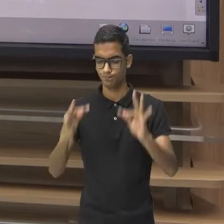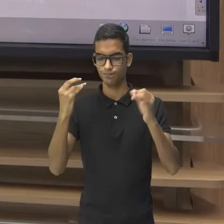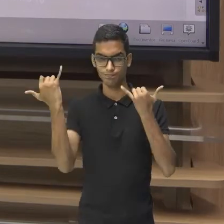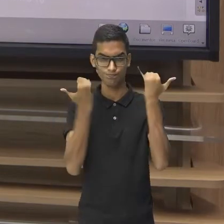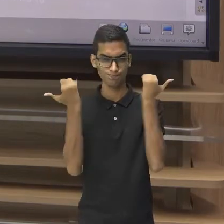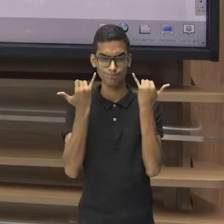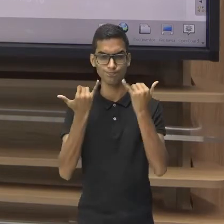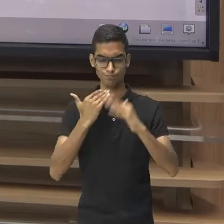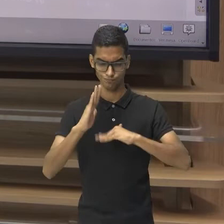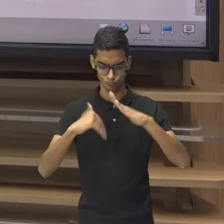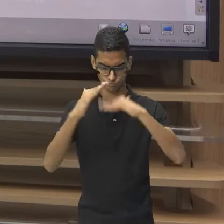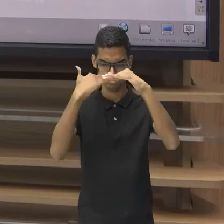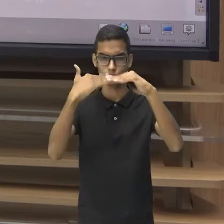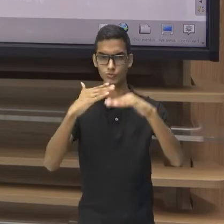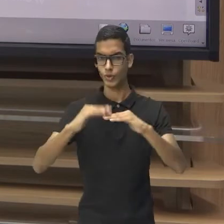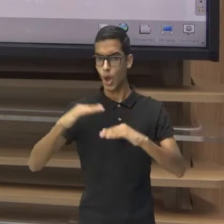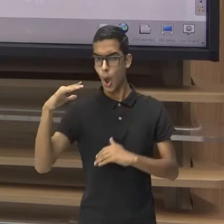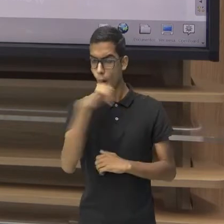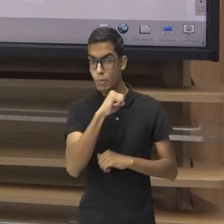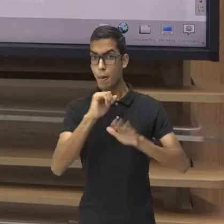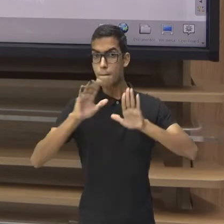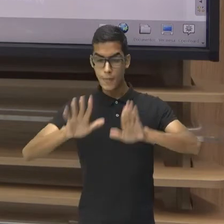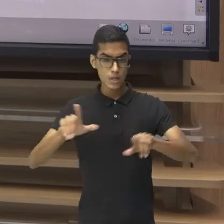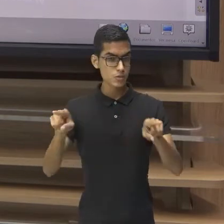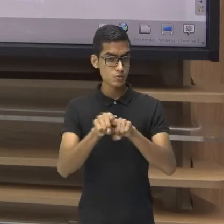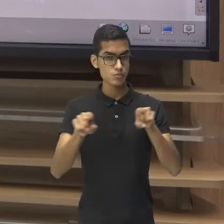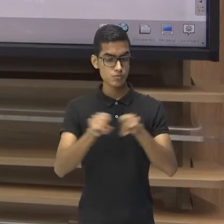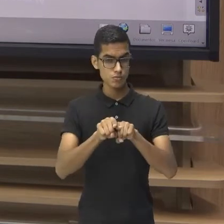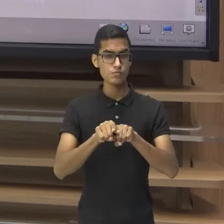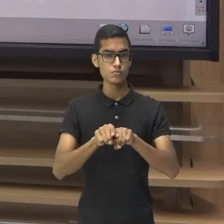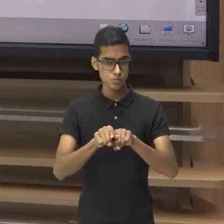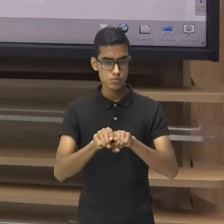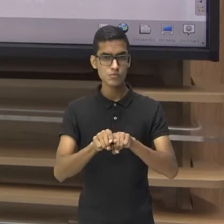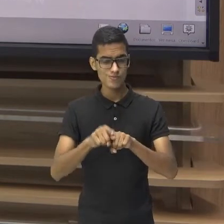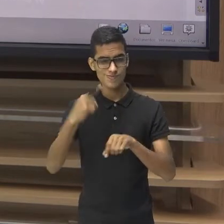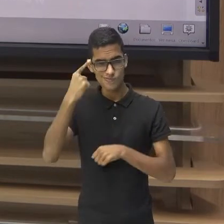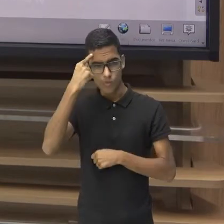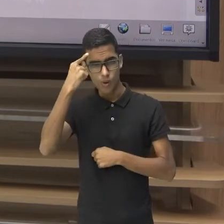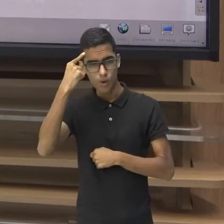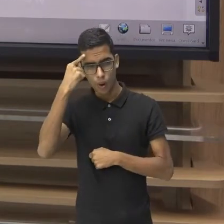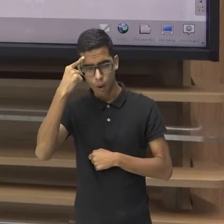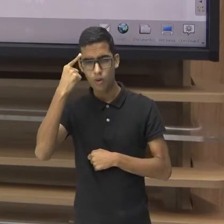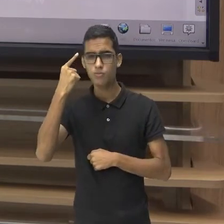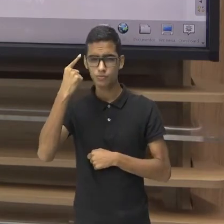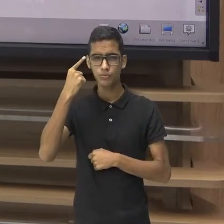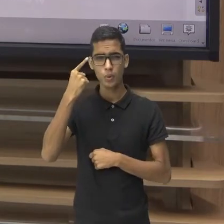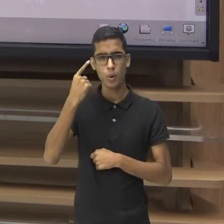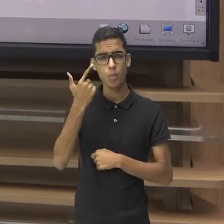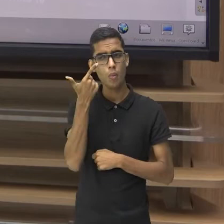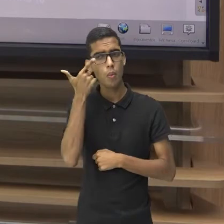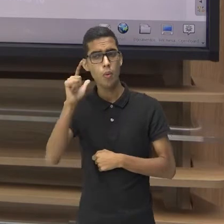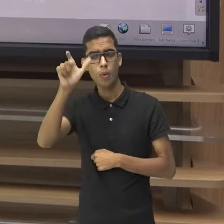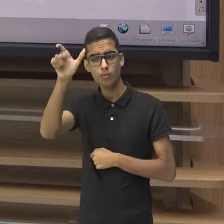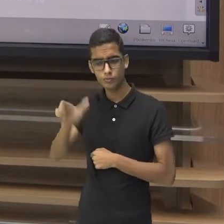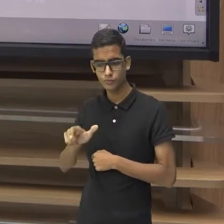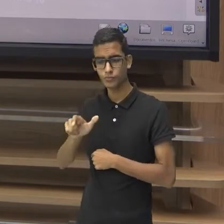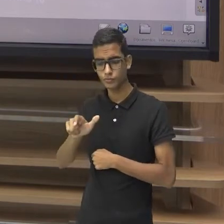vez mais, mas ela também foi, digamos assim, pensada por outro